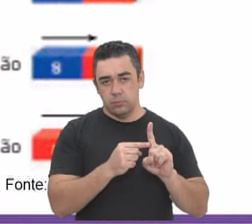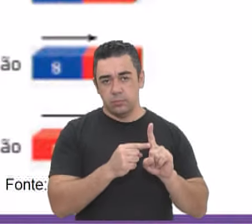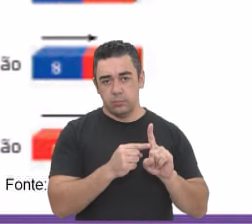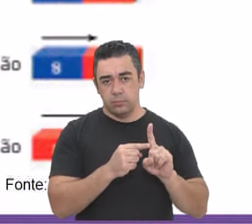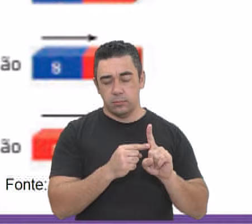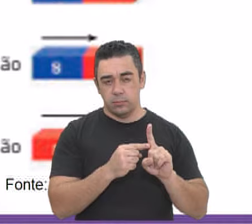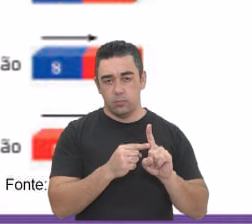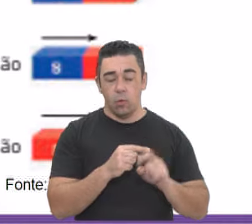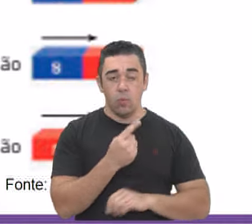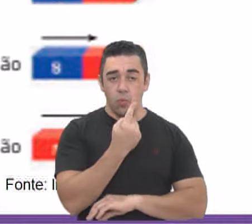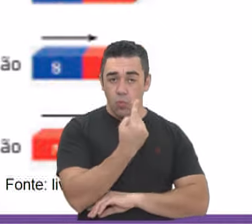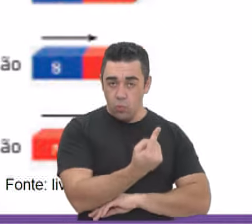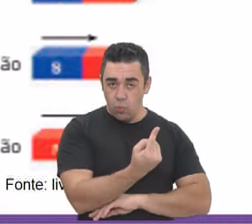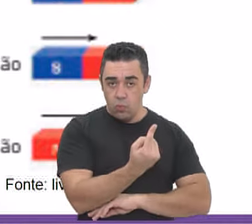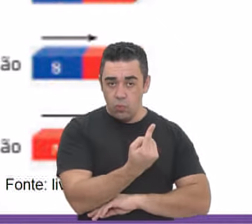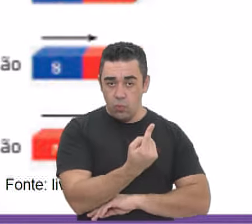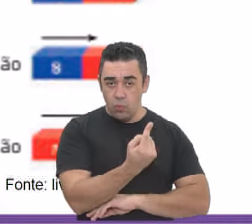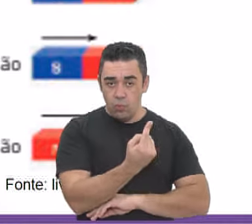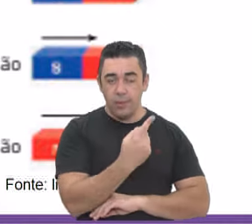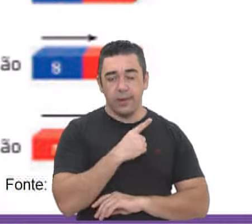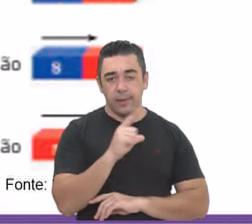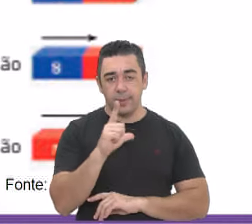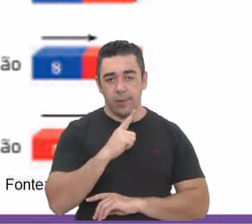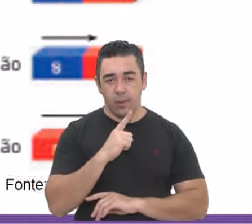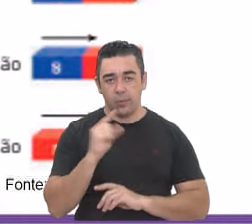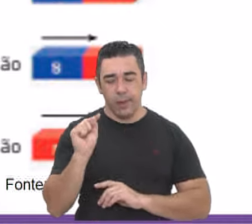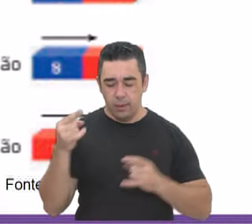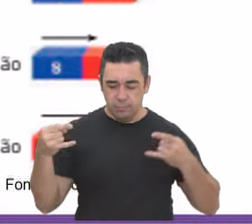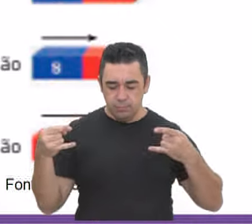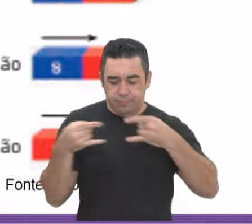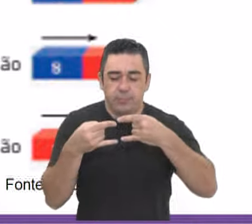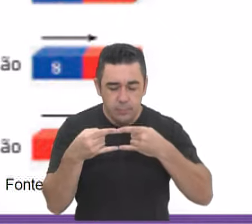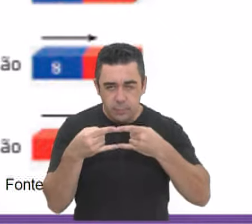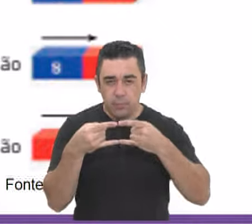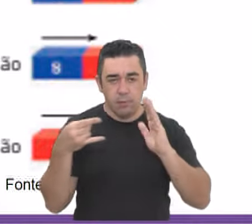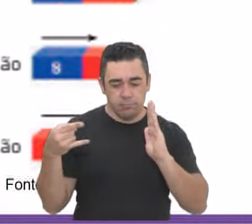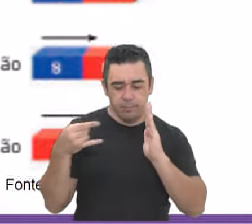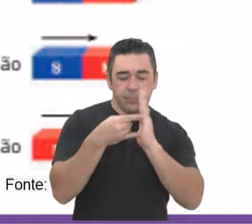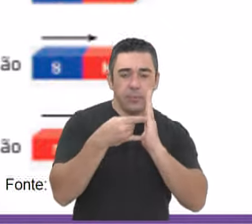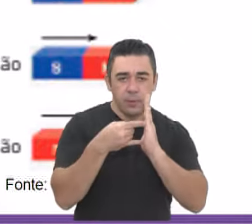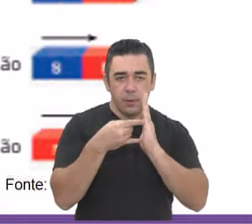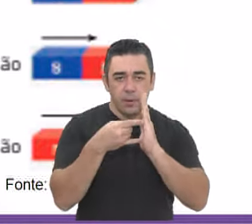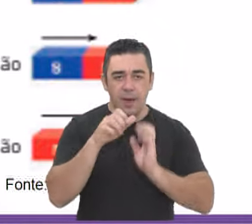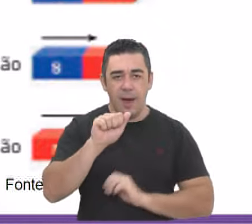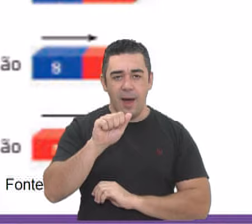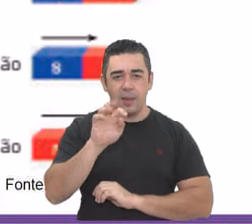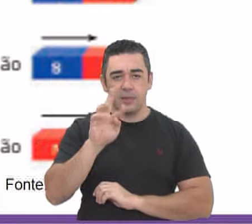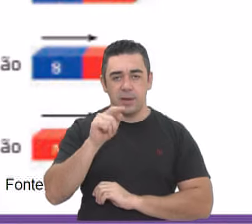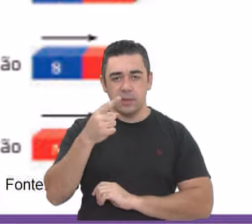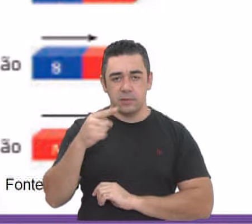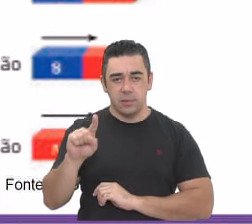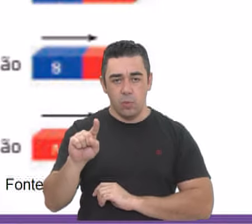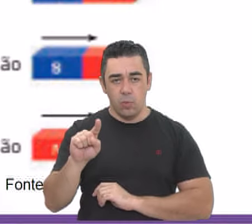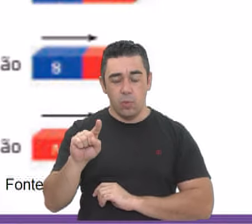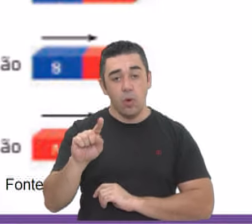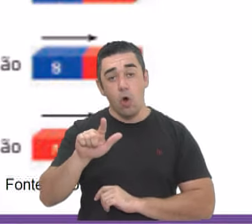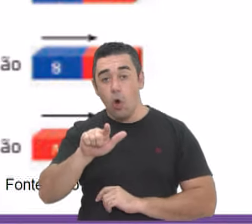uma força que a gente chama de atração e a força que a gente vai chamar de repulsão